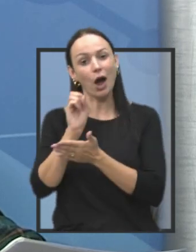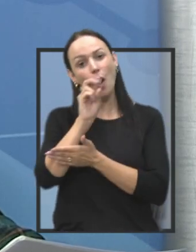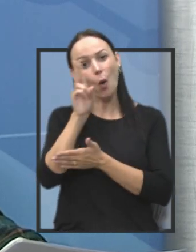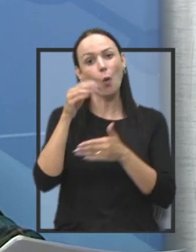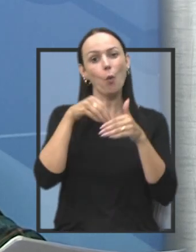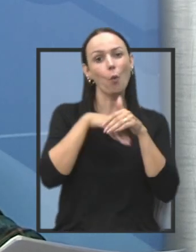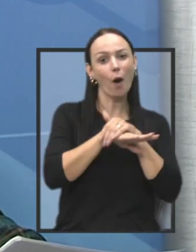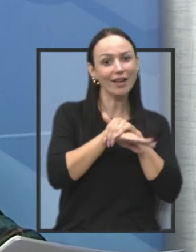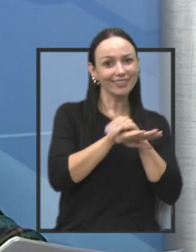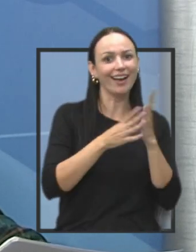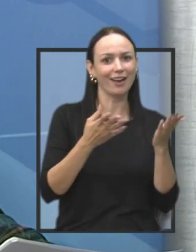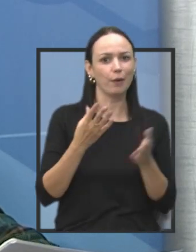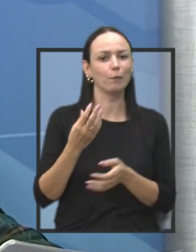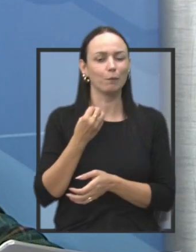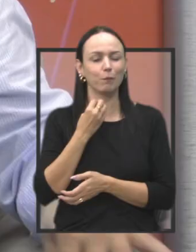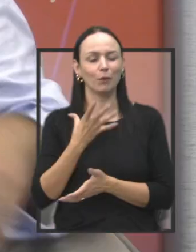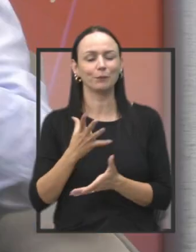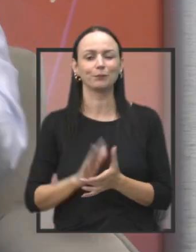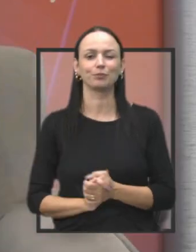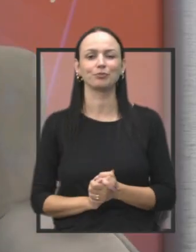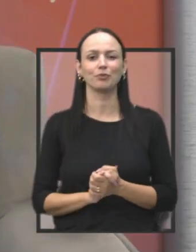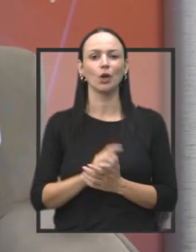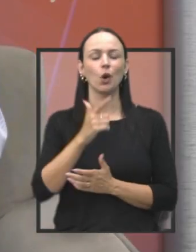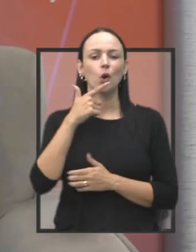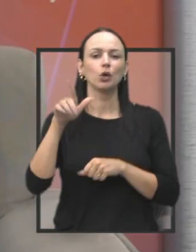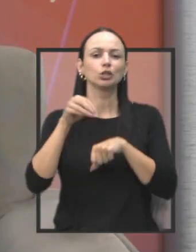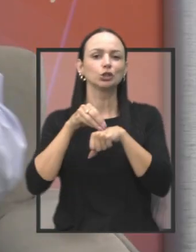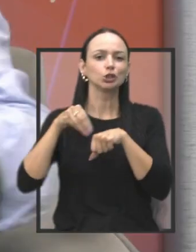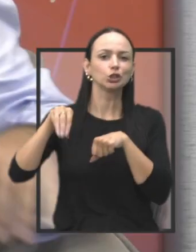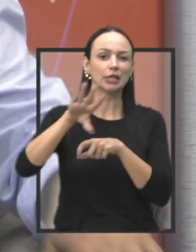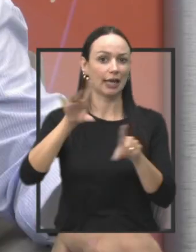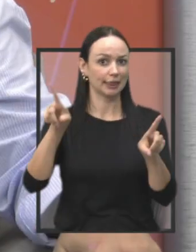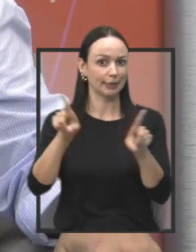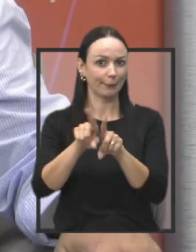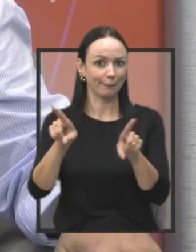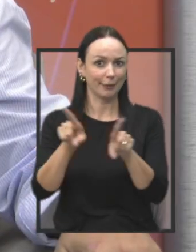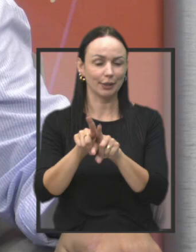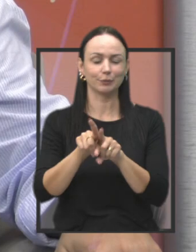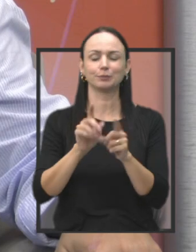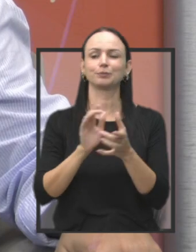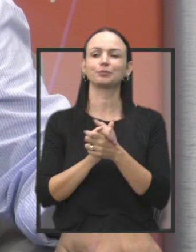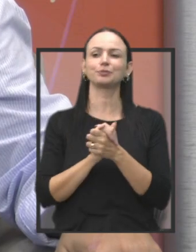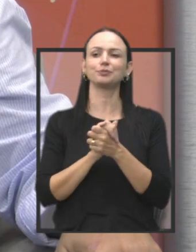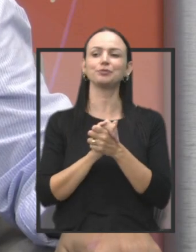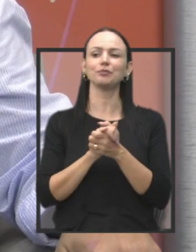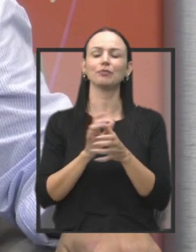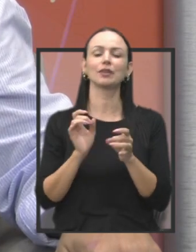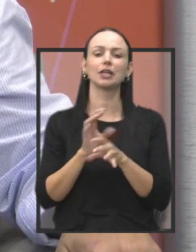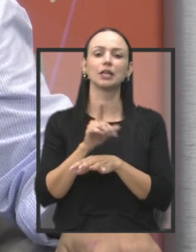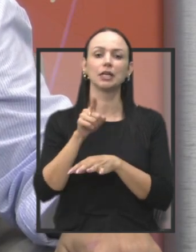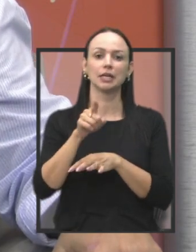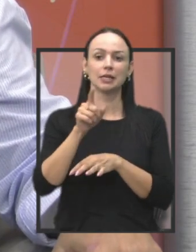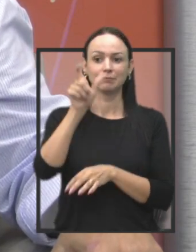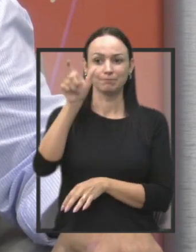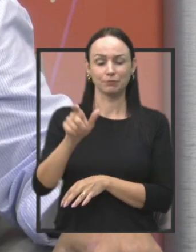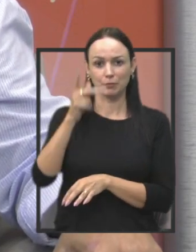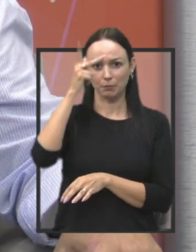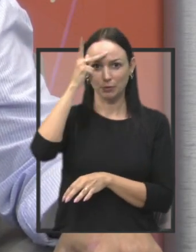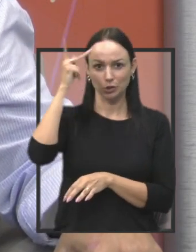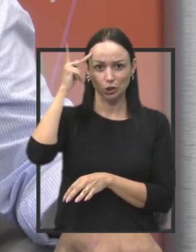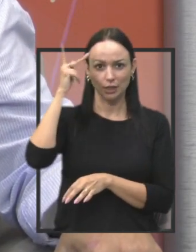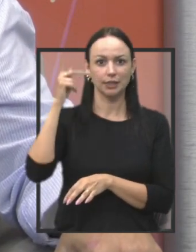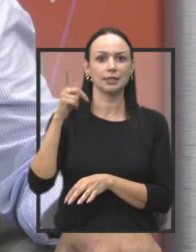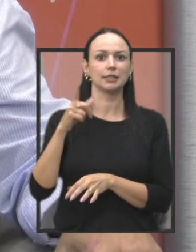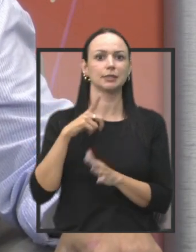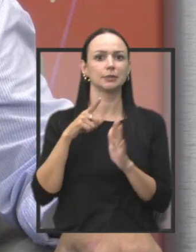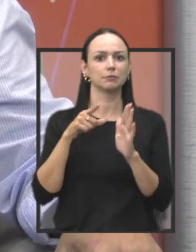ali também sempre é bom, né? E assim, uma outra dica também para a gente ir para o encerramento, o contribuinte que apurar